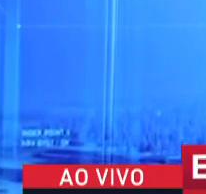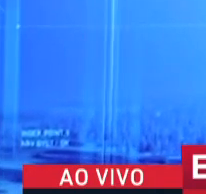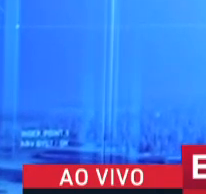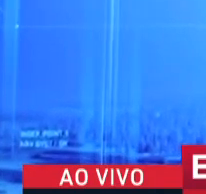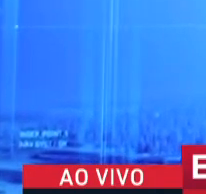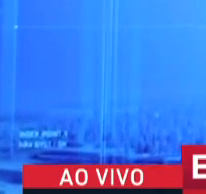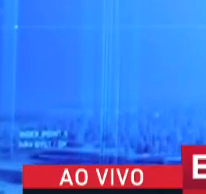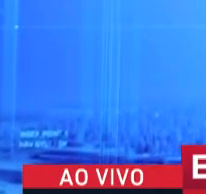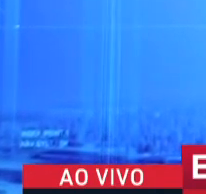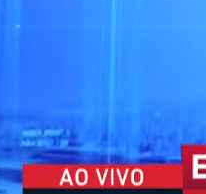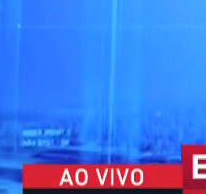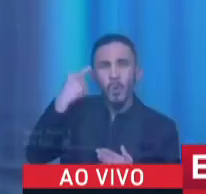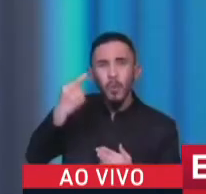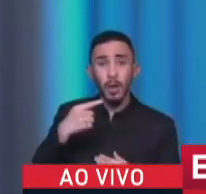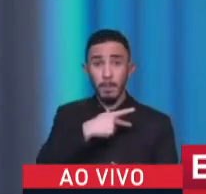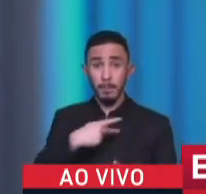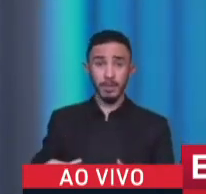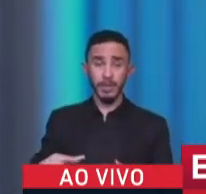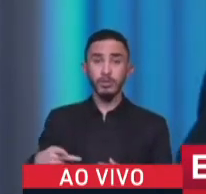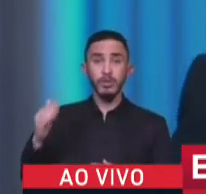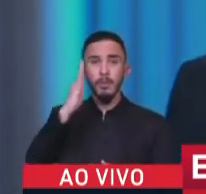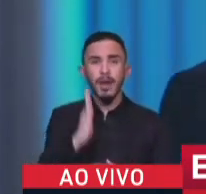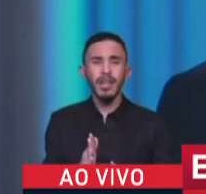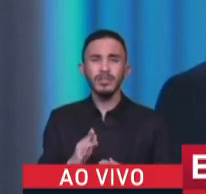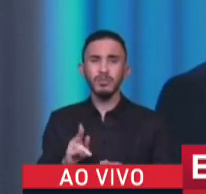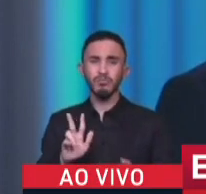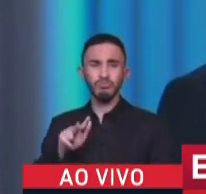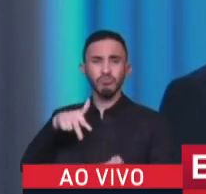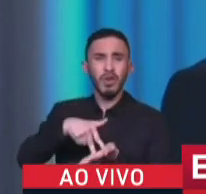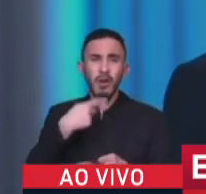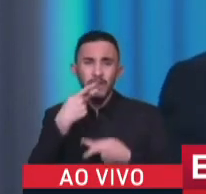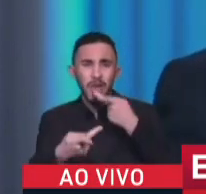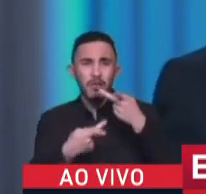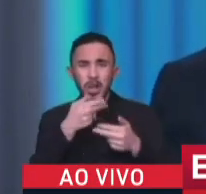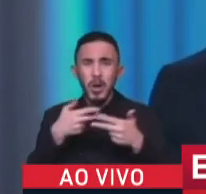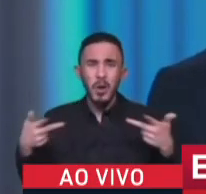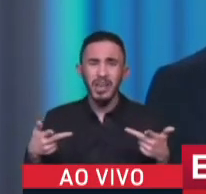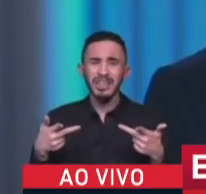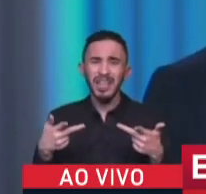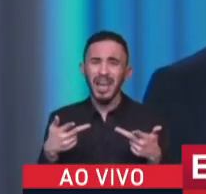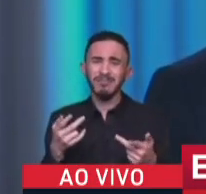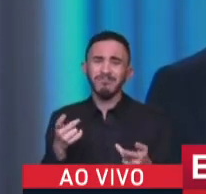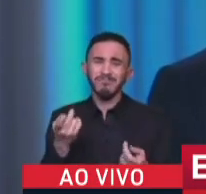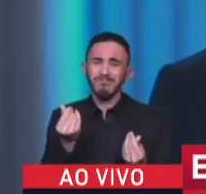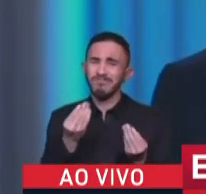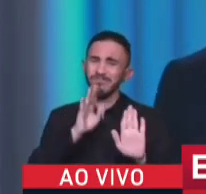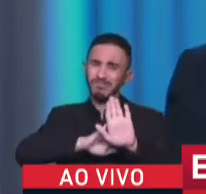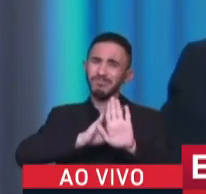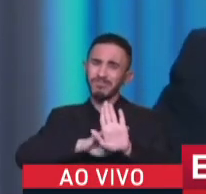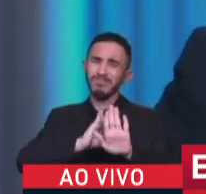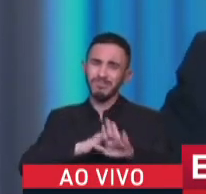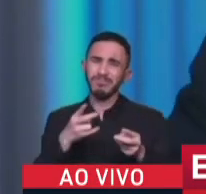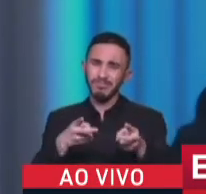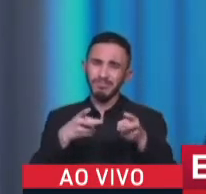preso. Esse pessoal é uma corja. Não dá para normalizar. É por isso que a gente fica um